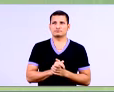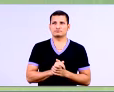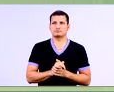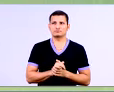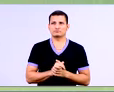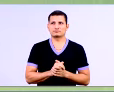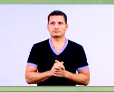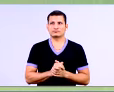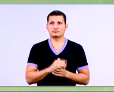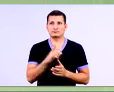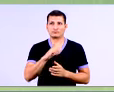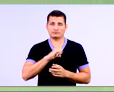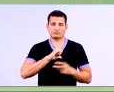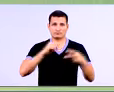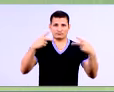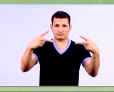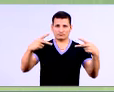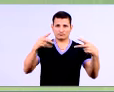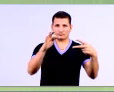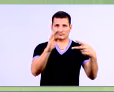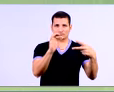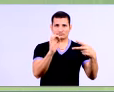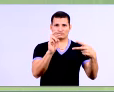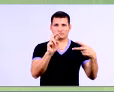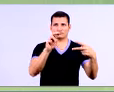Ele possui uma tag chamada form.